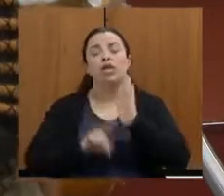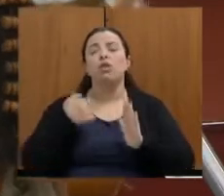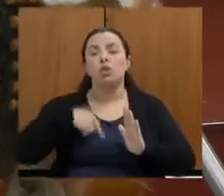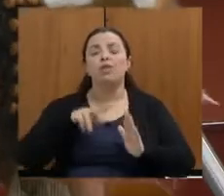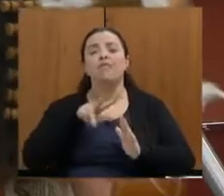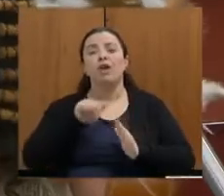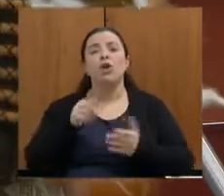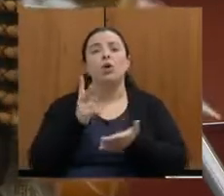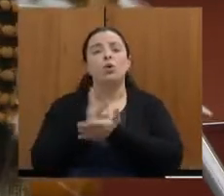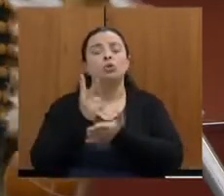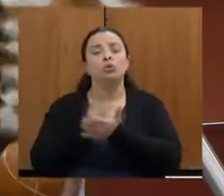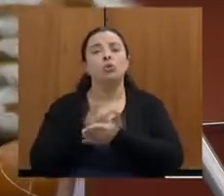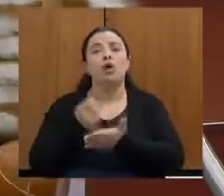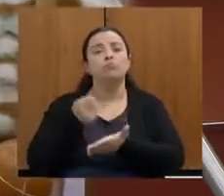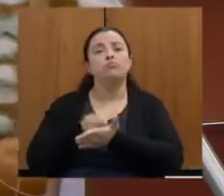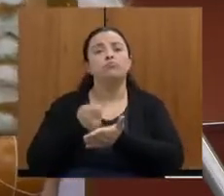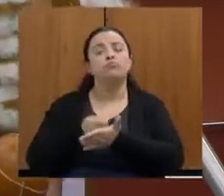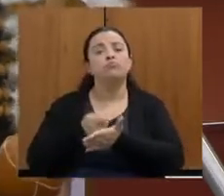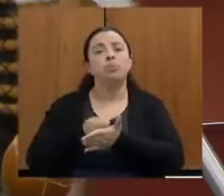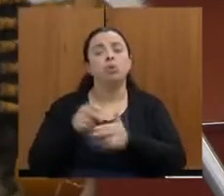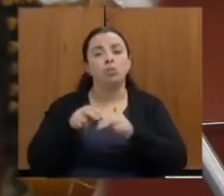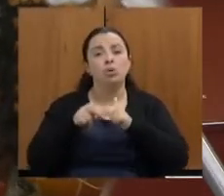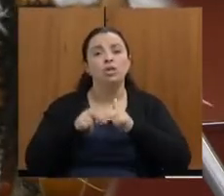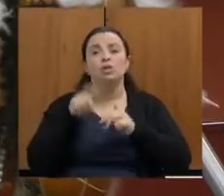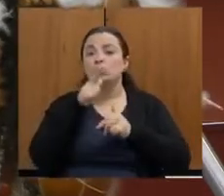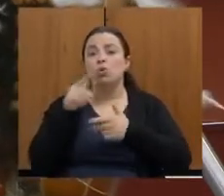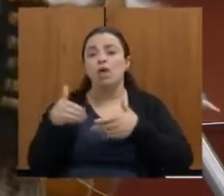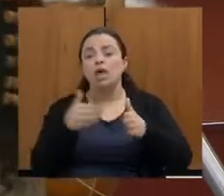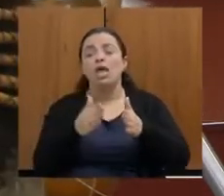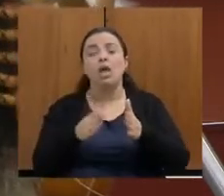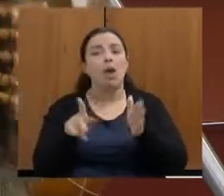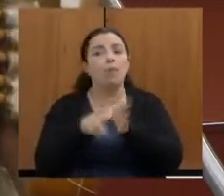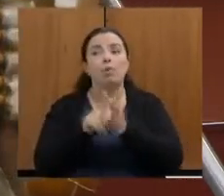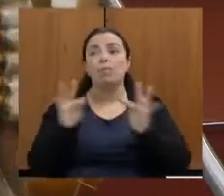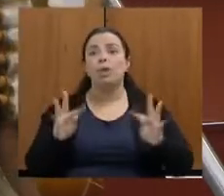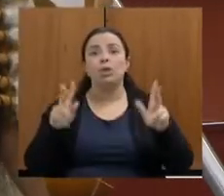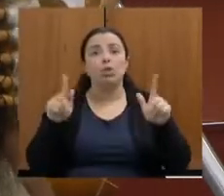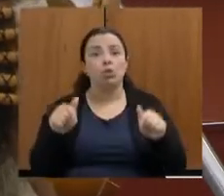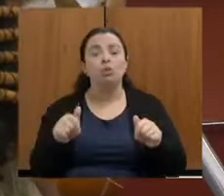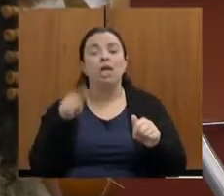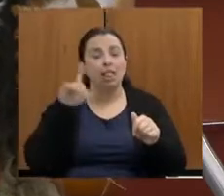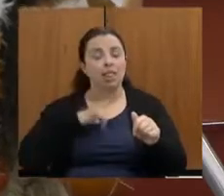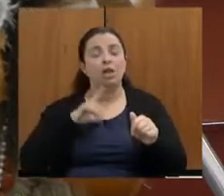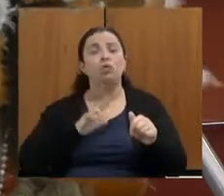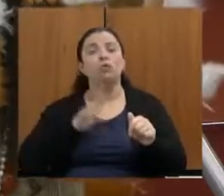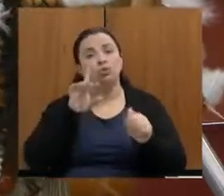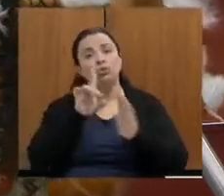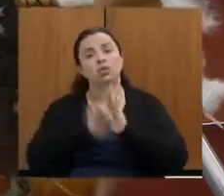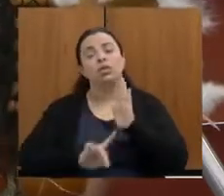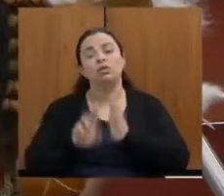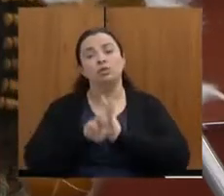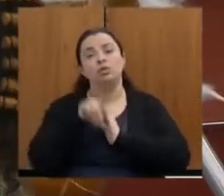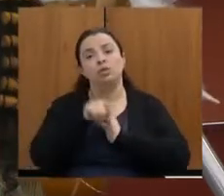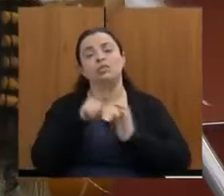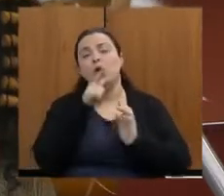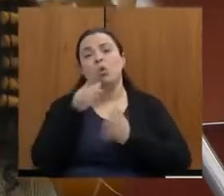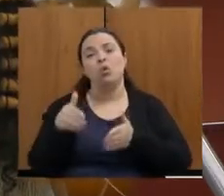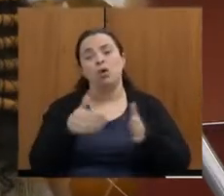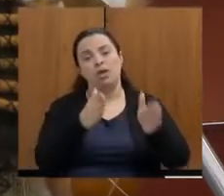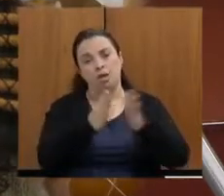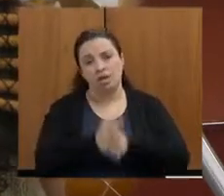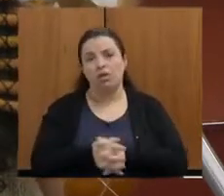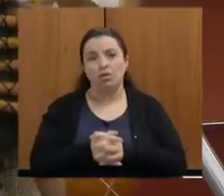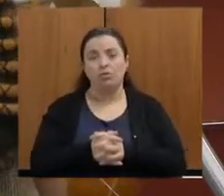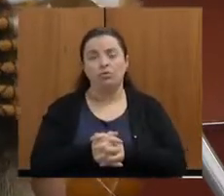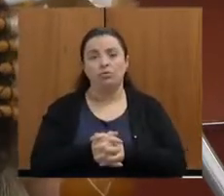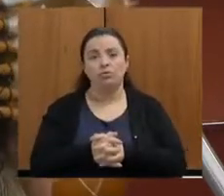porque unha matou o soro é de todos né de todos que somente tem o direito dele né então que nossa